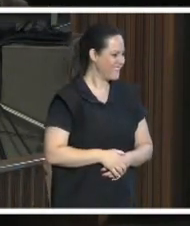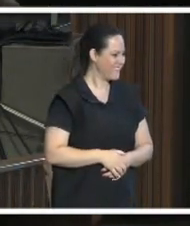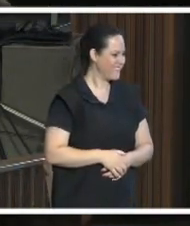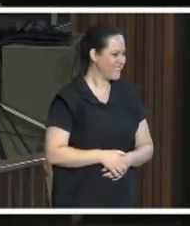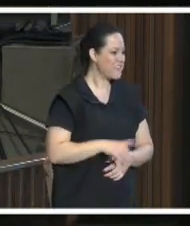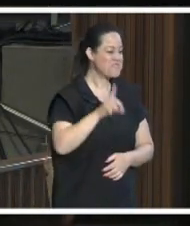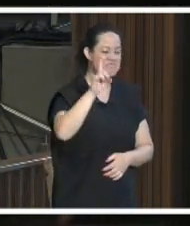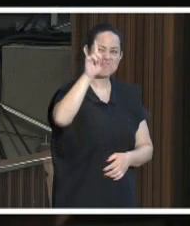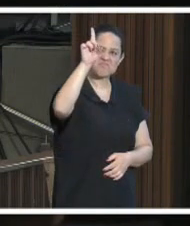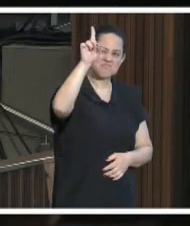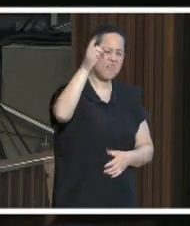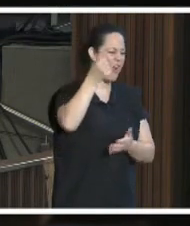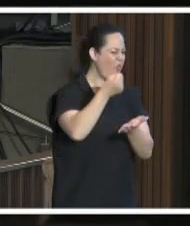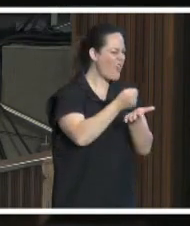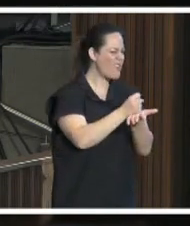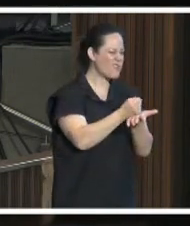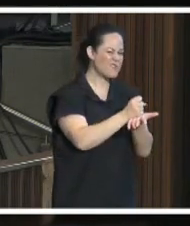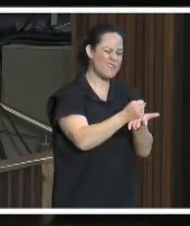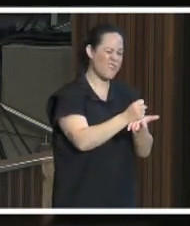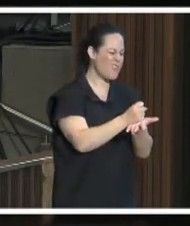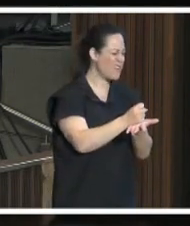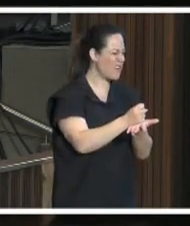esse Deus está no controle.